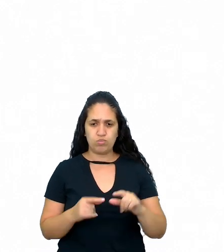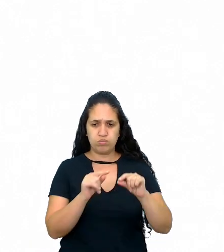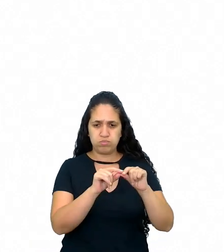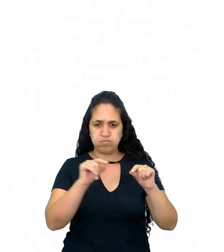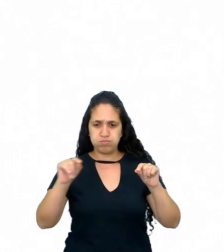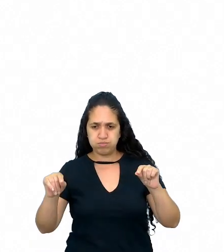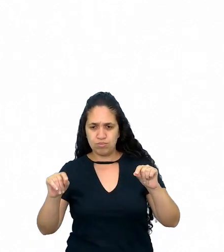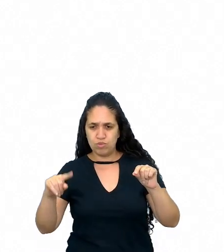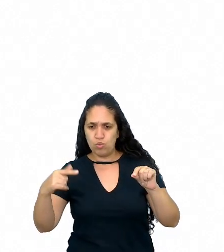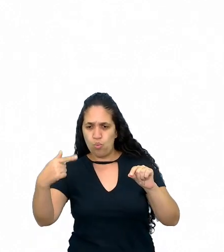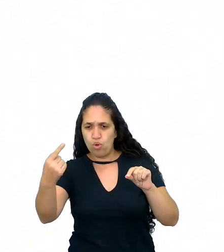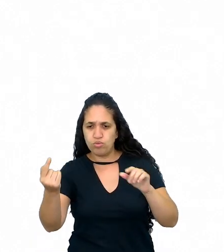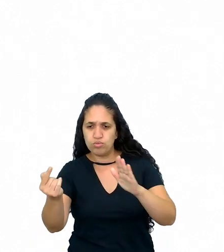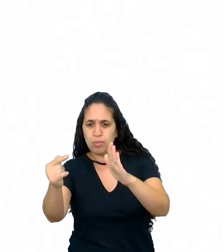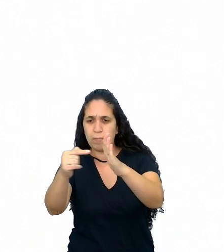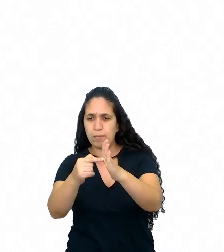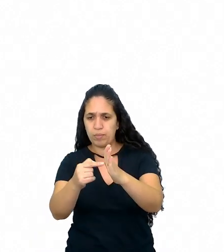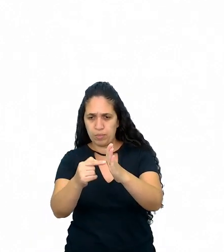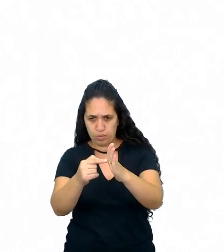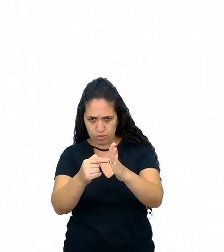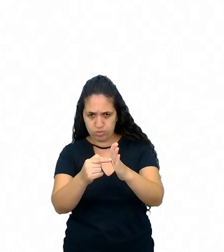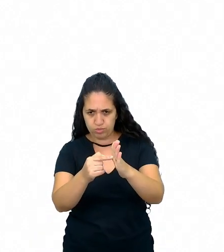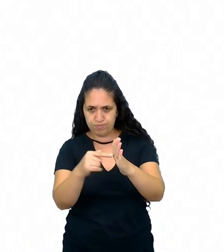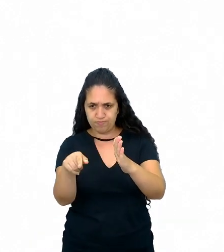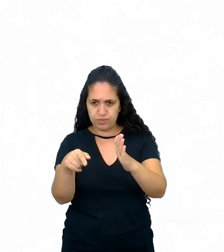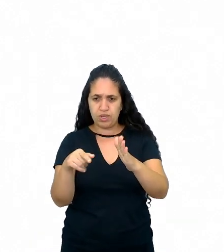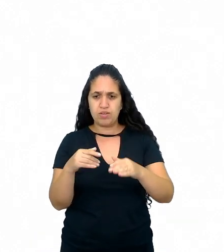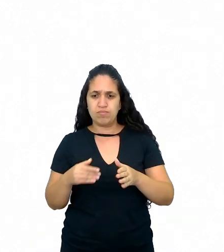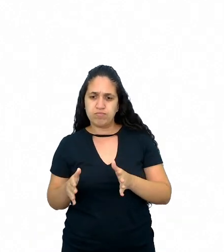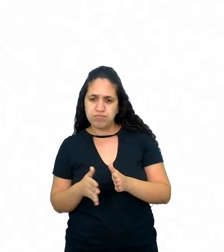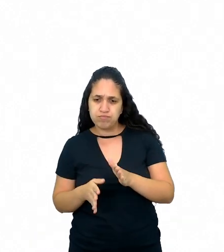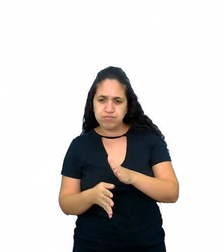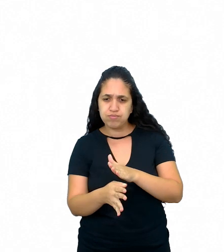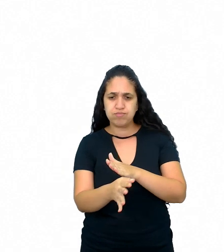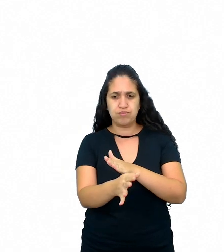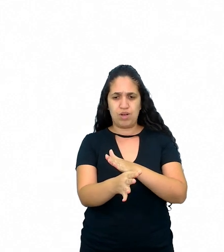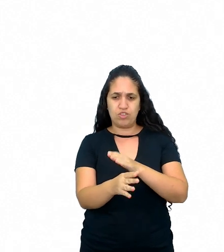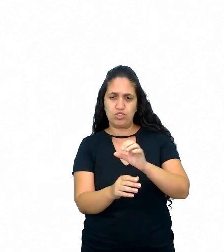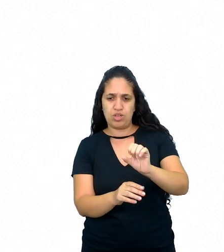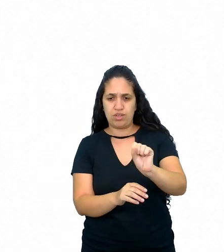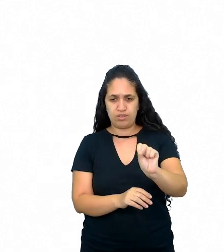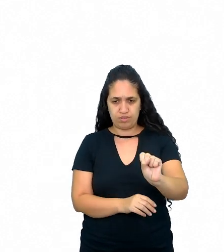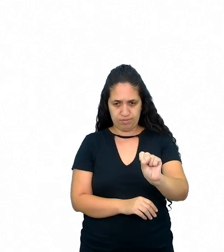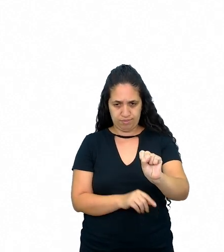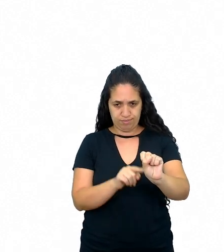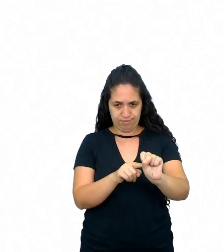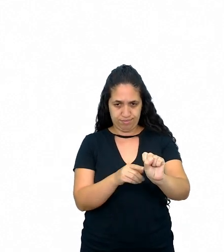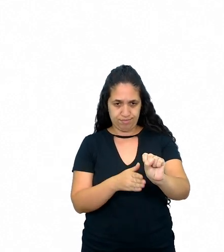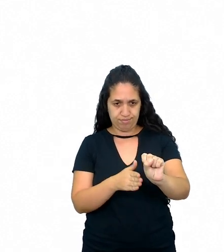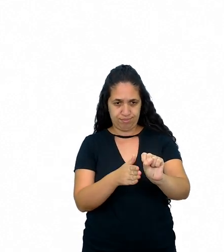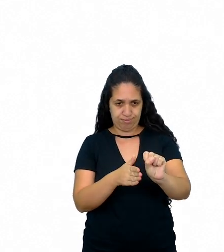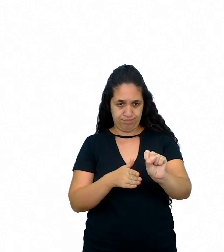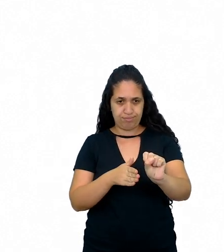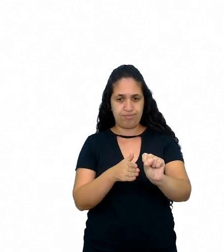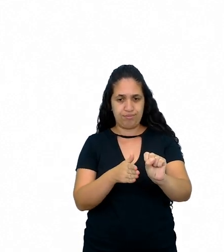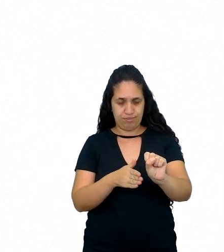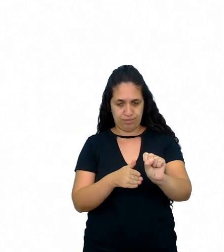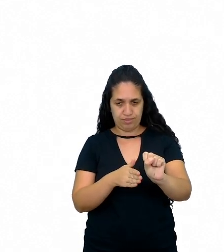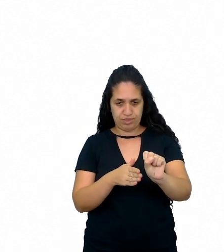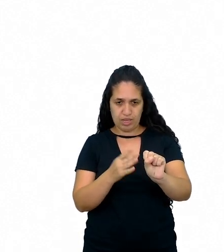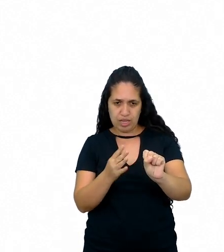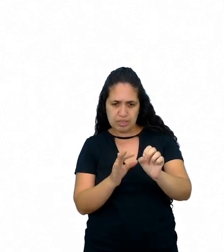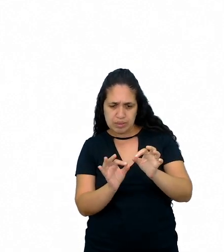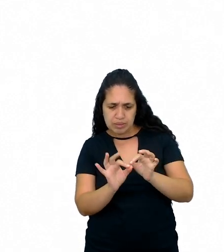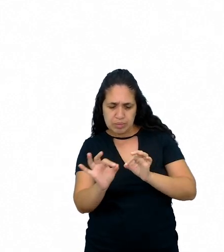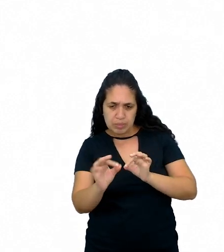precisei demarcar ali, T, situado na margem de S, na margem ali S, a 30